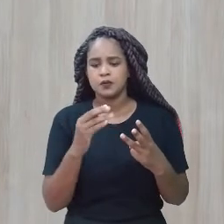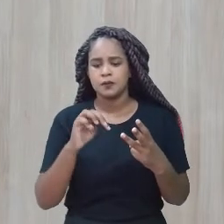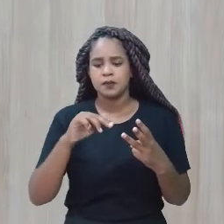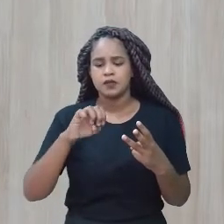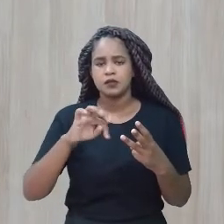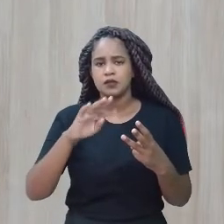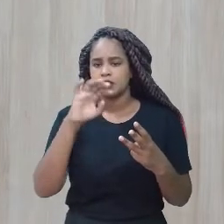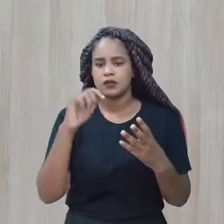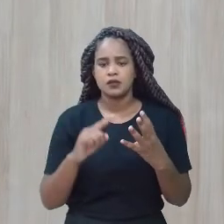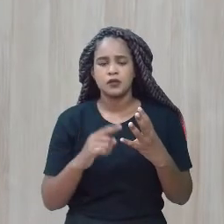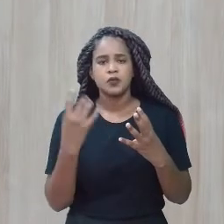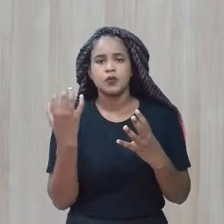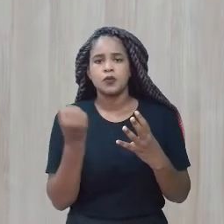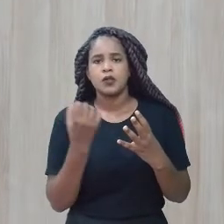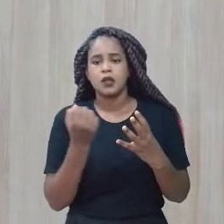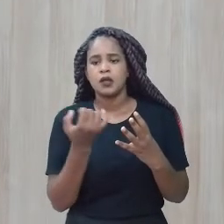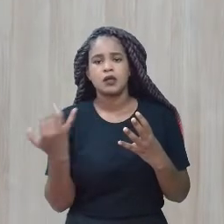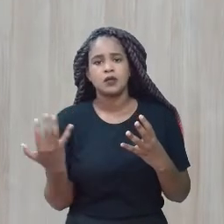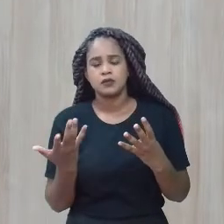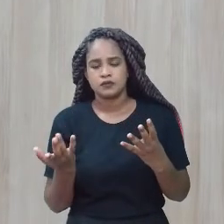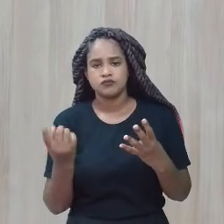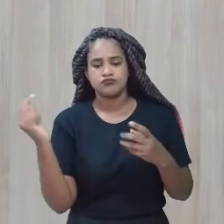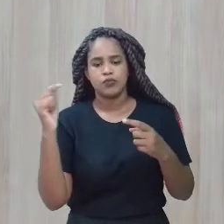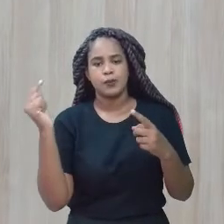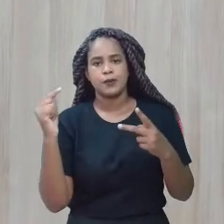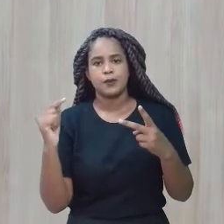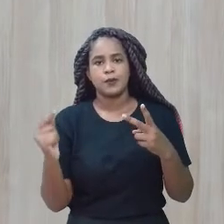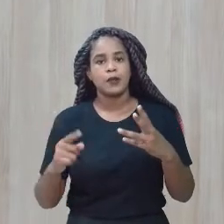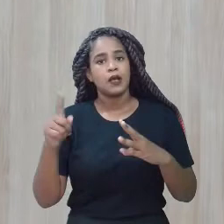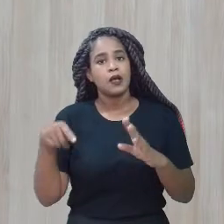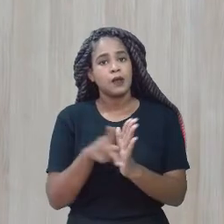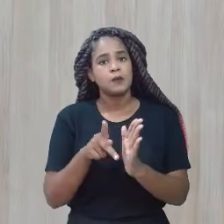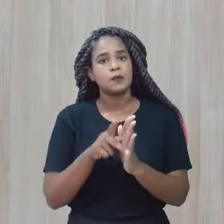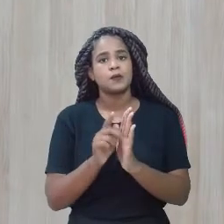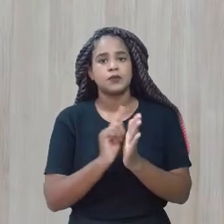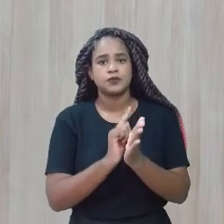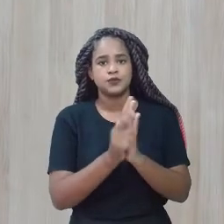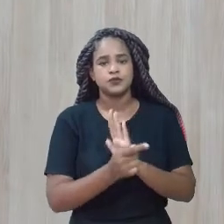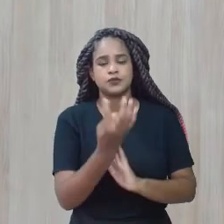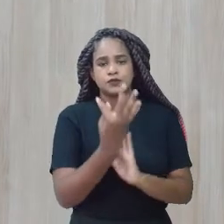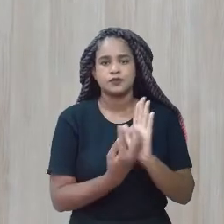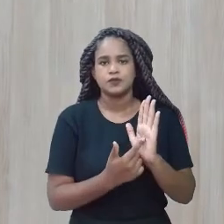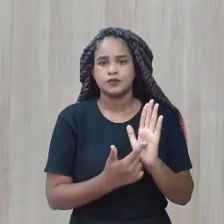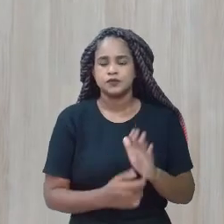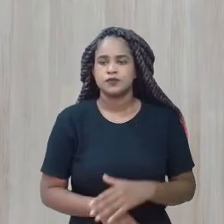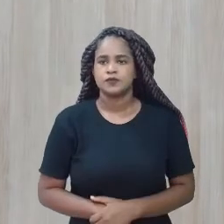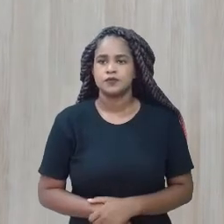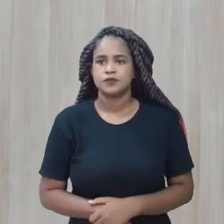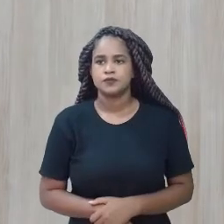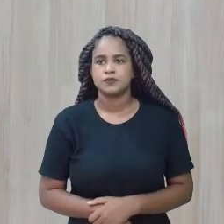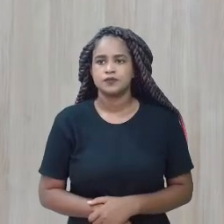manteiga, de leite. Ali é um gênero, a receita de bolo é um gênero textual.